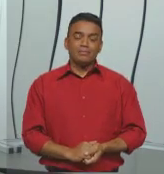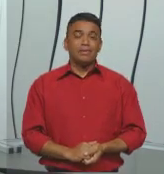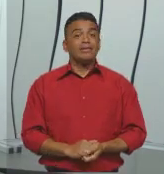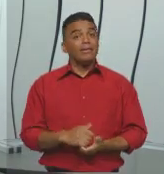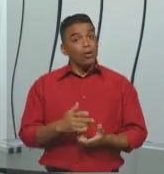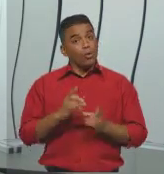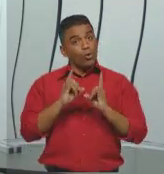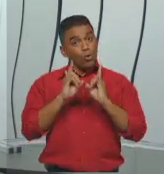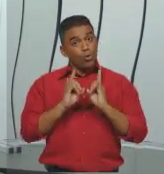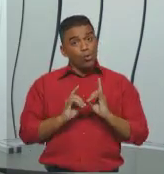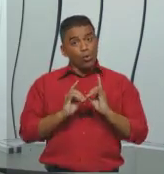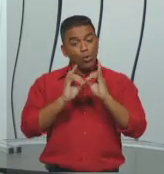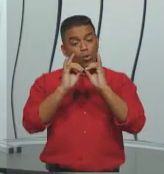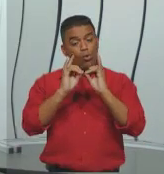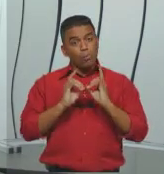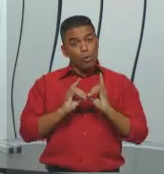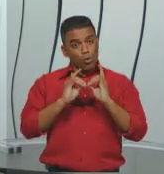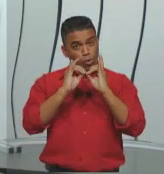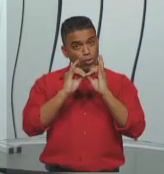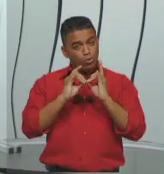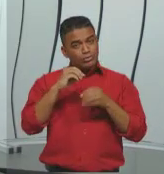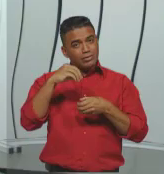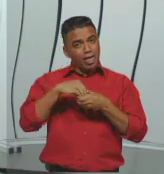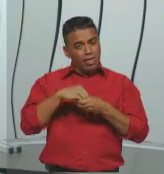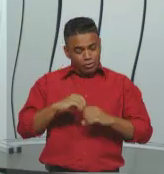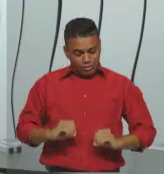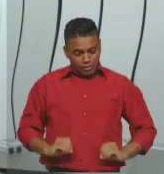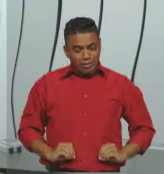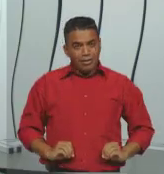Ainda hormônios produzidos nas suprarrenais,